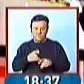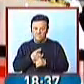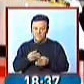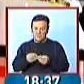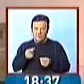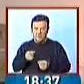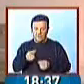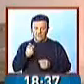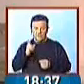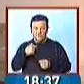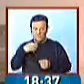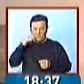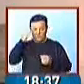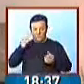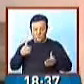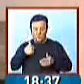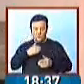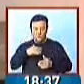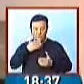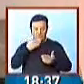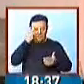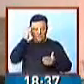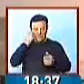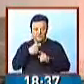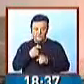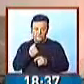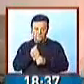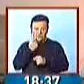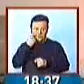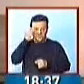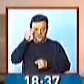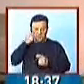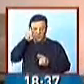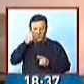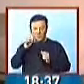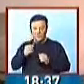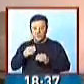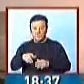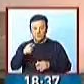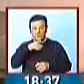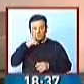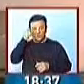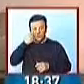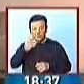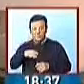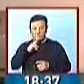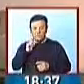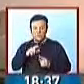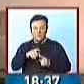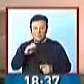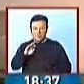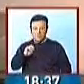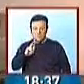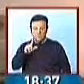materiais. No fundo, os monitores serão só os facilitadores dessas experiências. E no domingo, para os mais pequeninos, uma história infantil chamada Casulo de